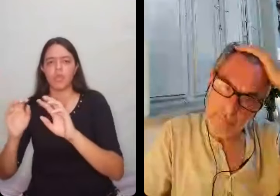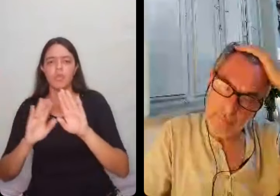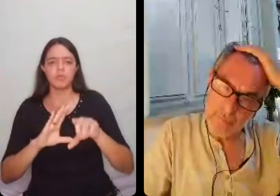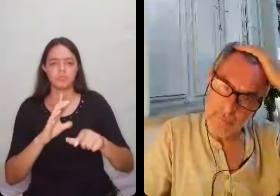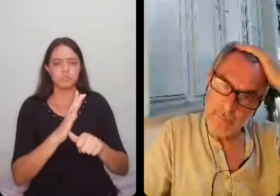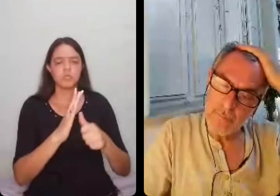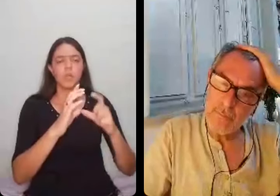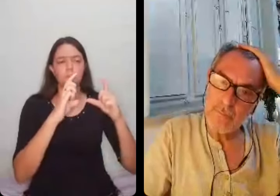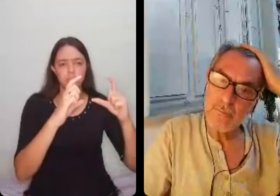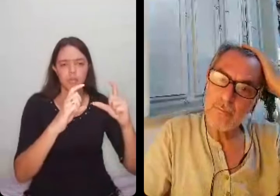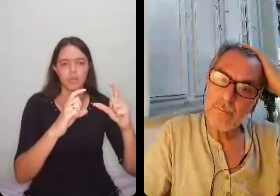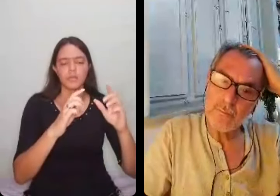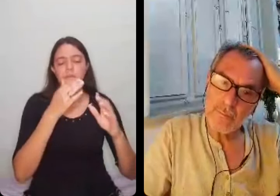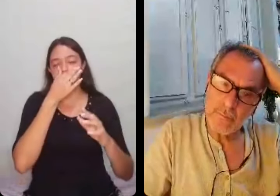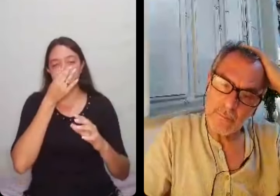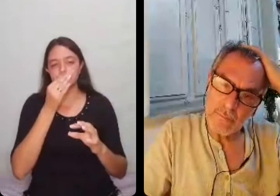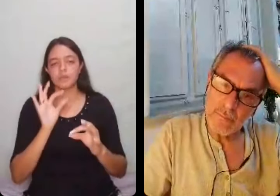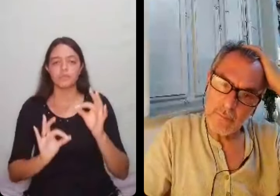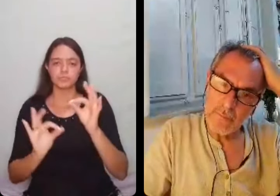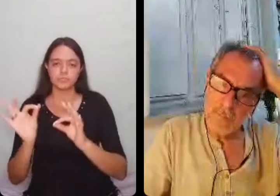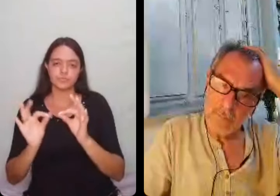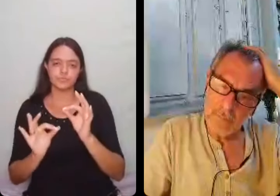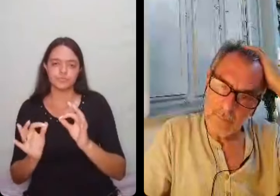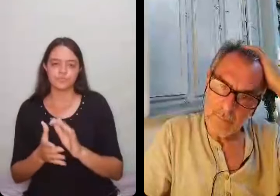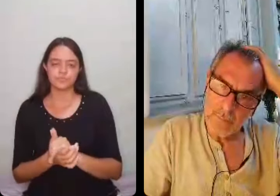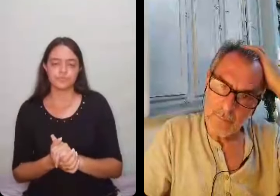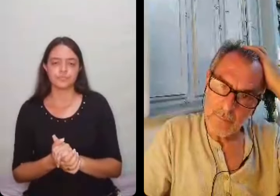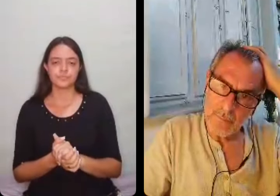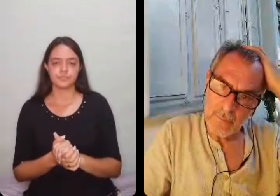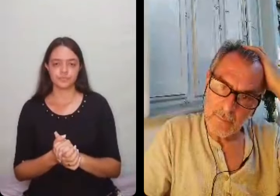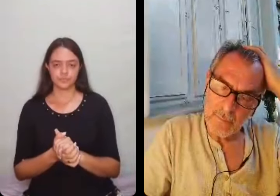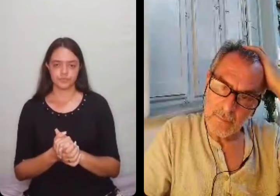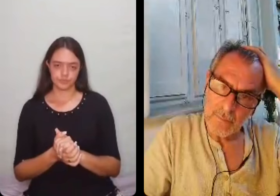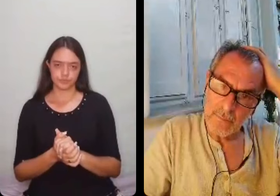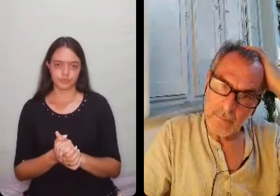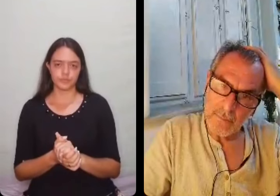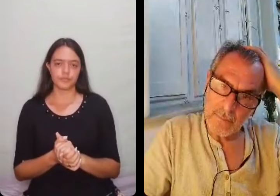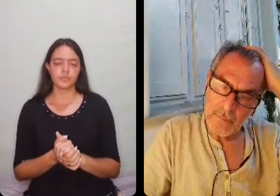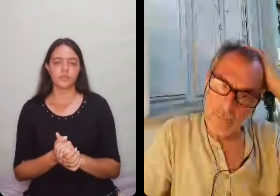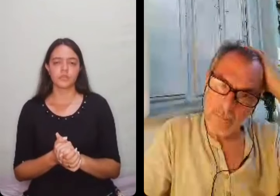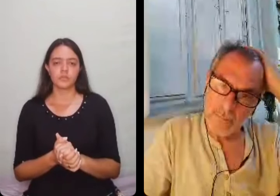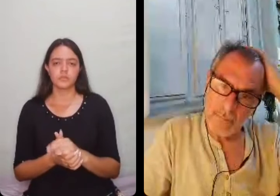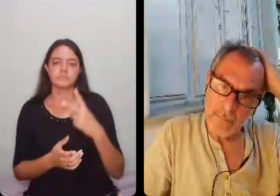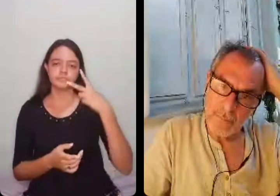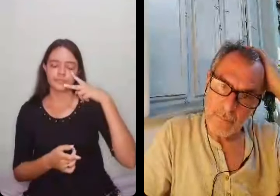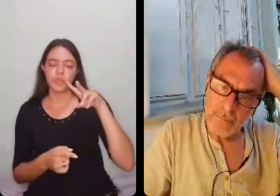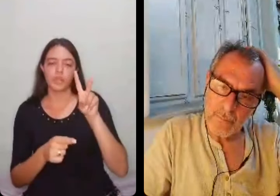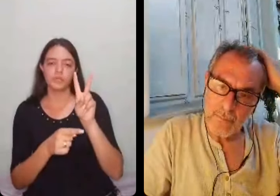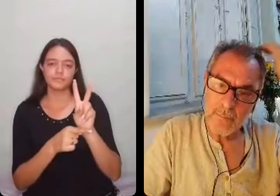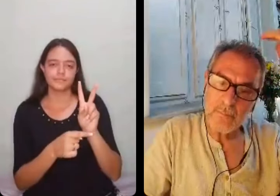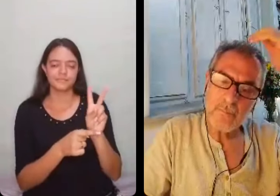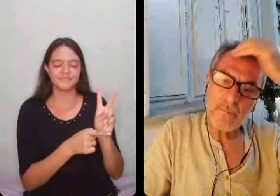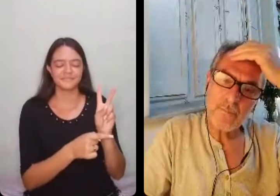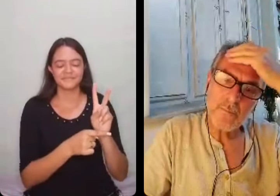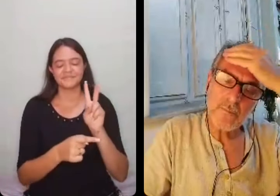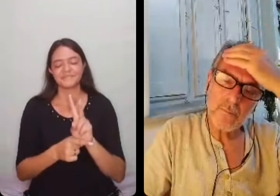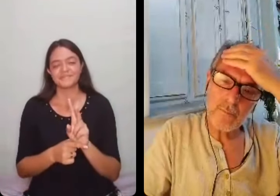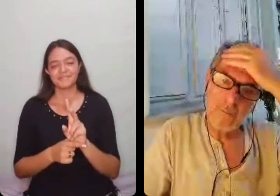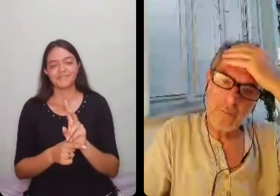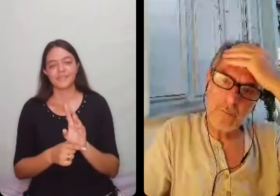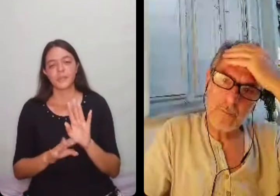pode fazer. Então, teve esse olhar cuidadoso também pra quem está assistindo via